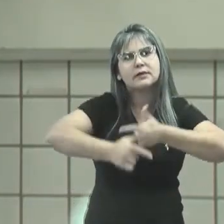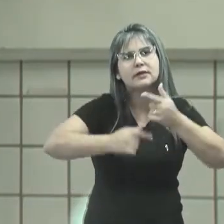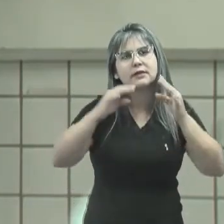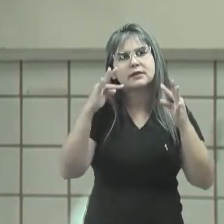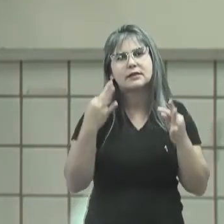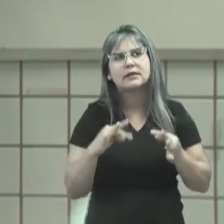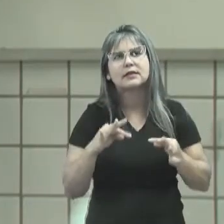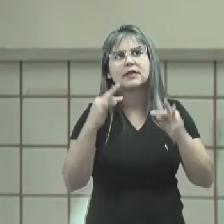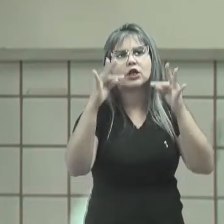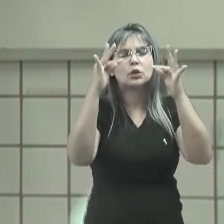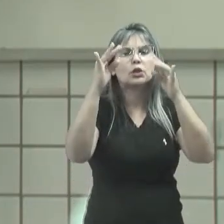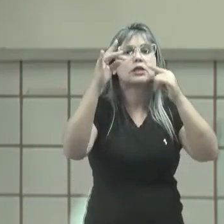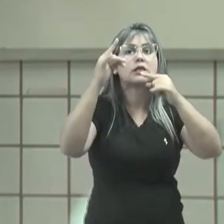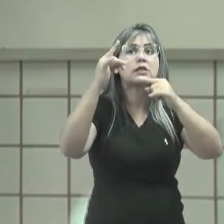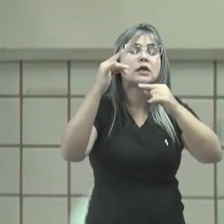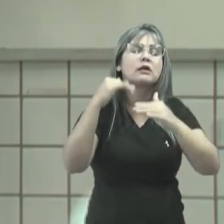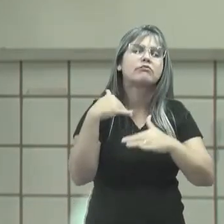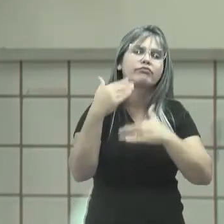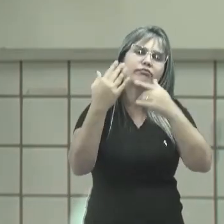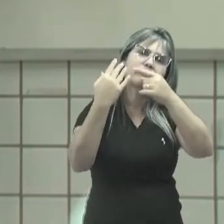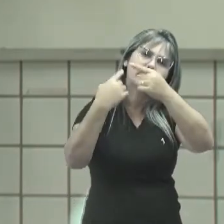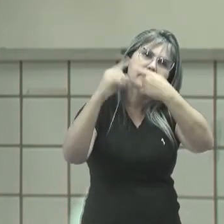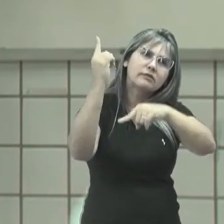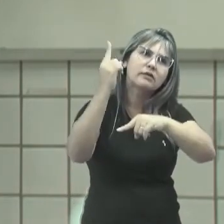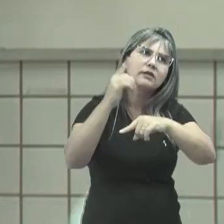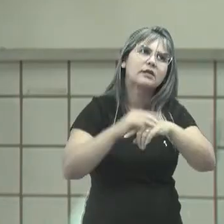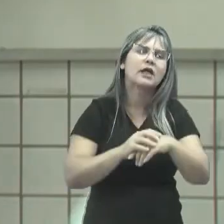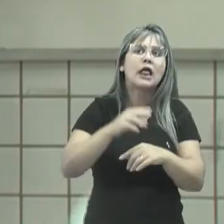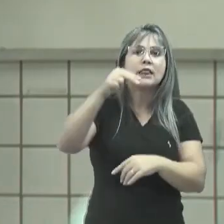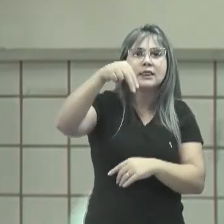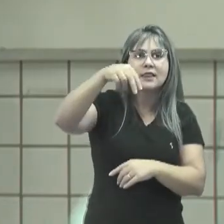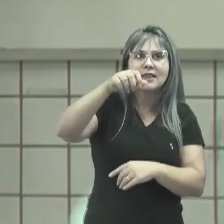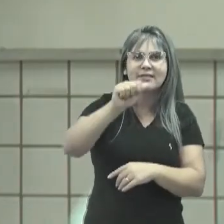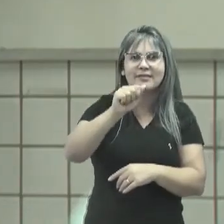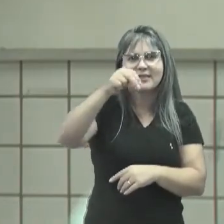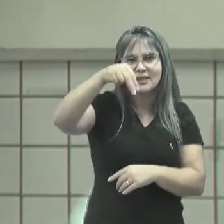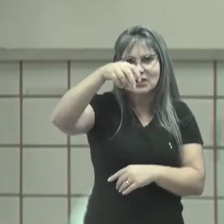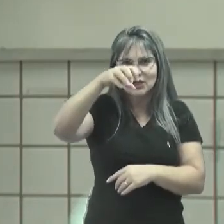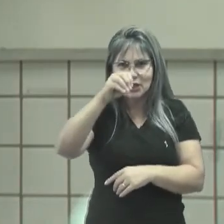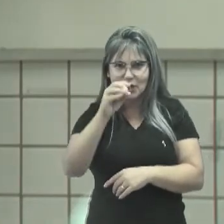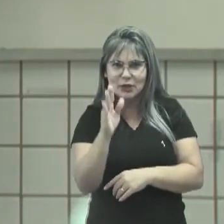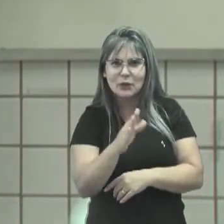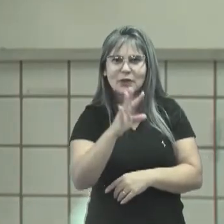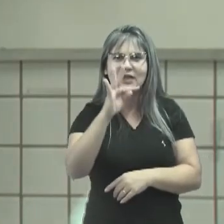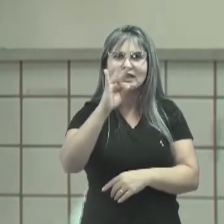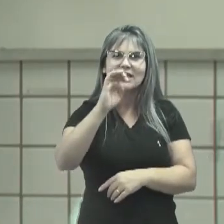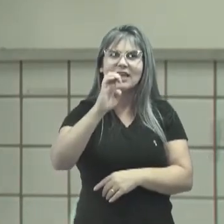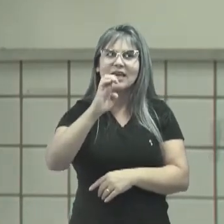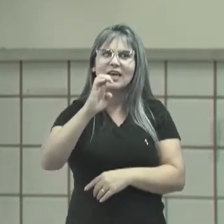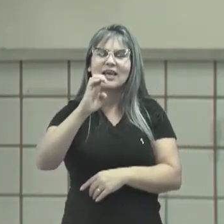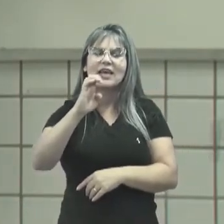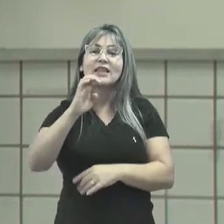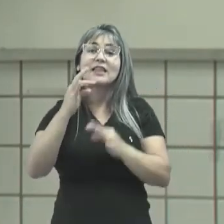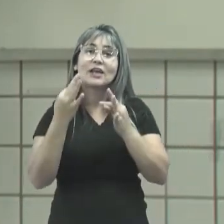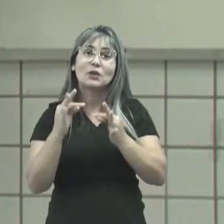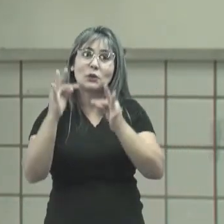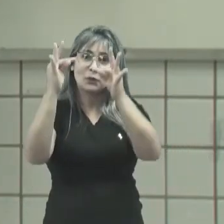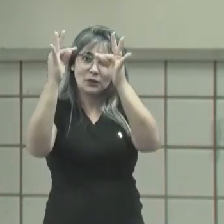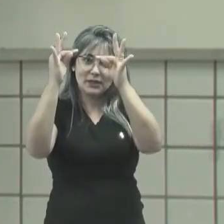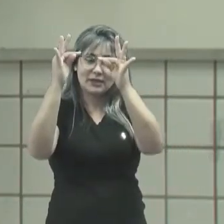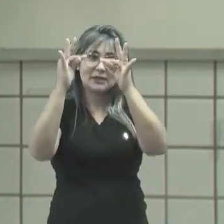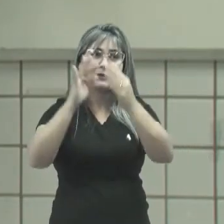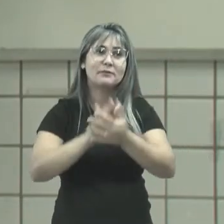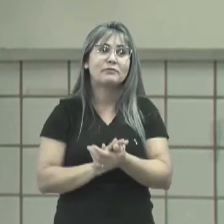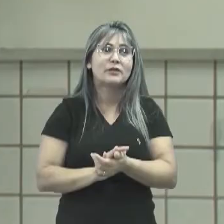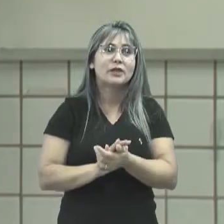mais avançada, com o menor tamanho de equipamento, é chamada nanotecnologia. Tá bom? Aqui um teclado para indivíduos que são